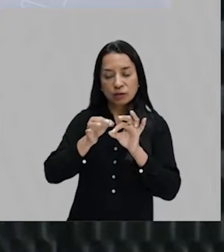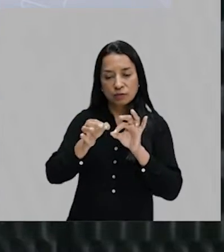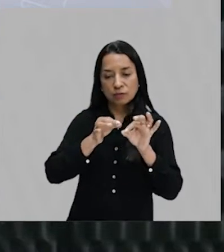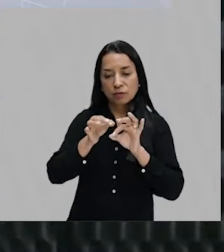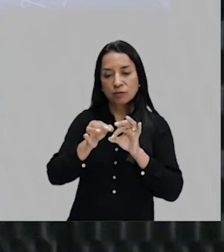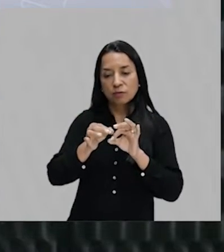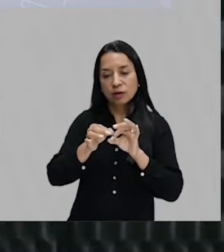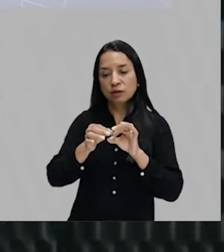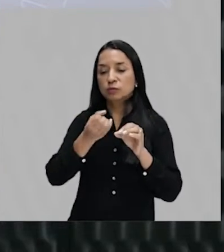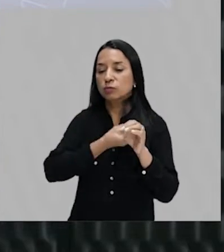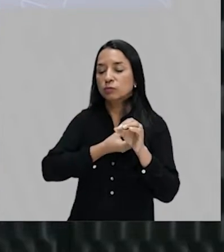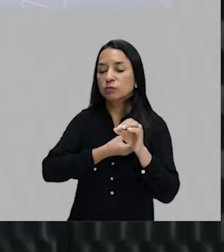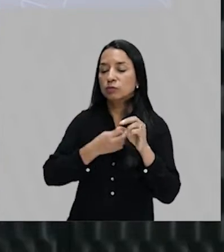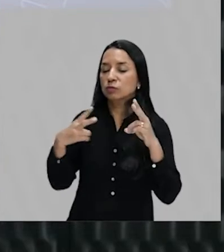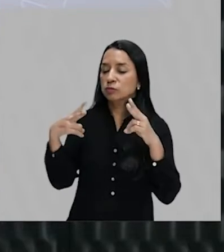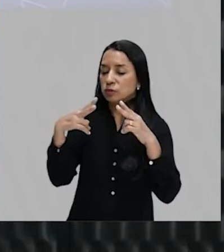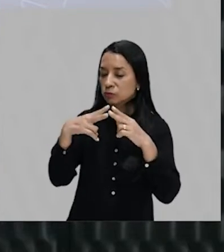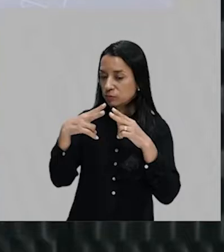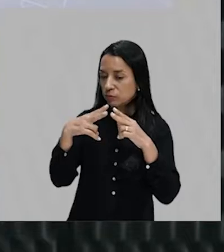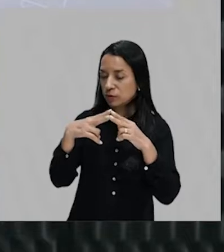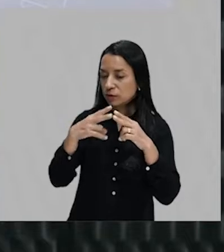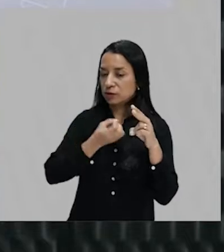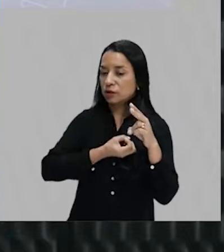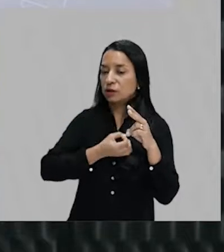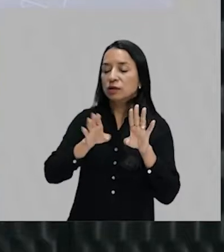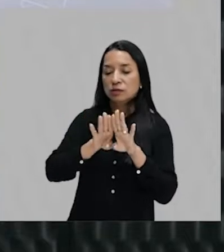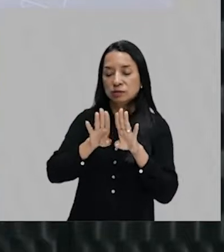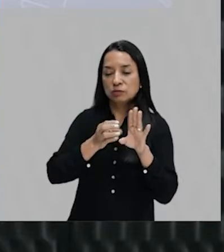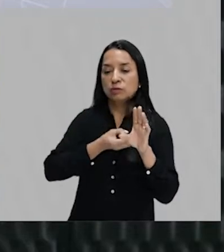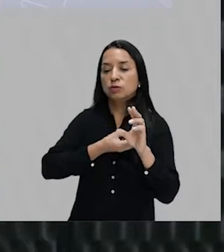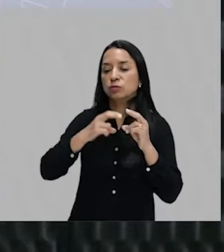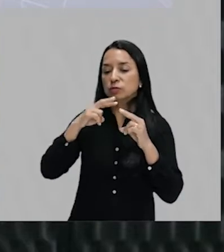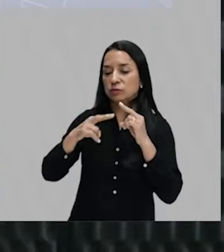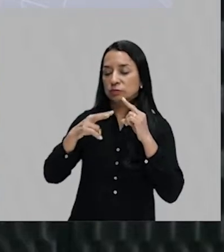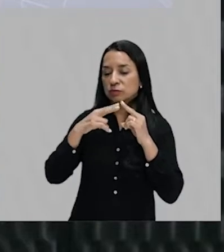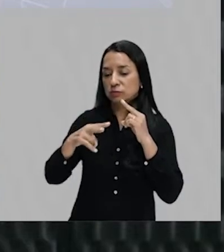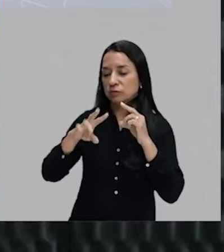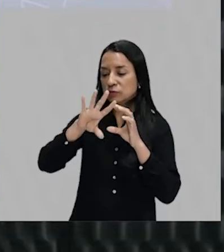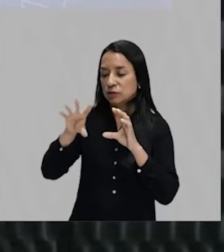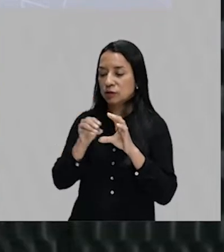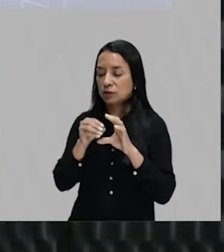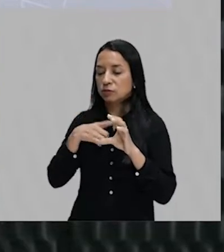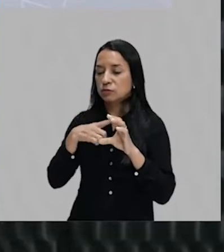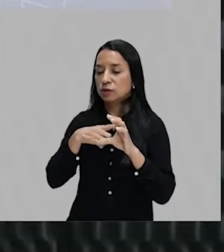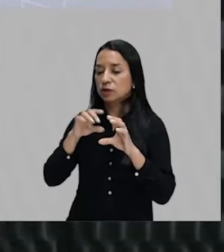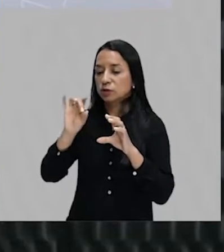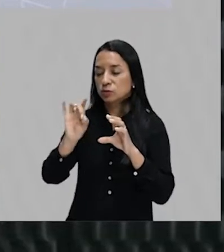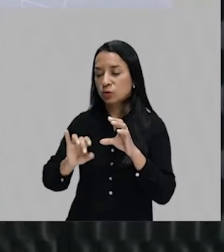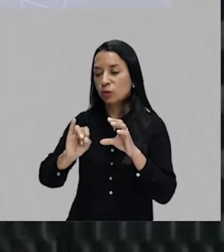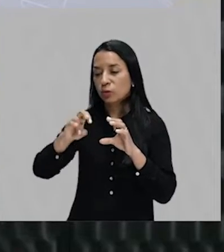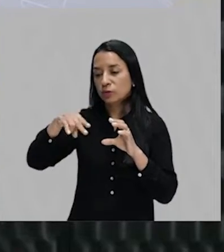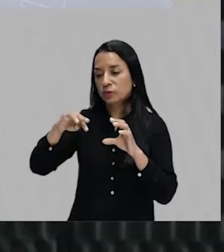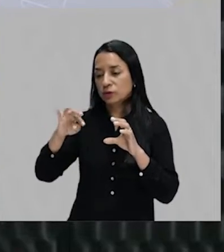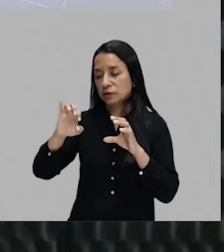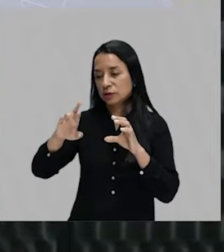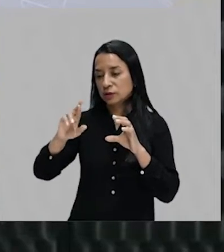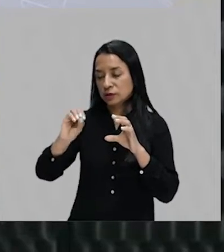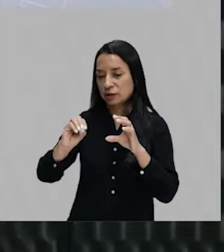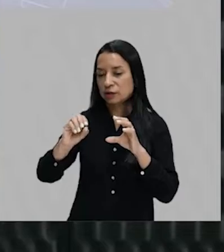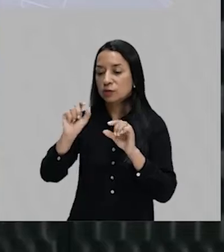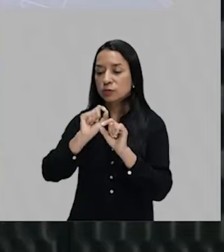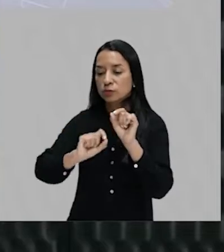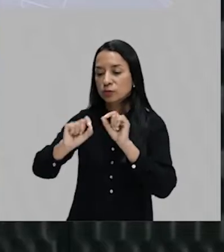dentro dele eu tenho somente aquele que é inteiro e pa né então dá para perceber né